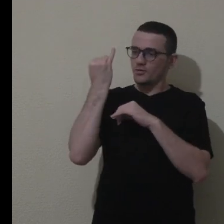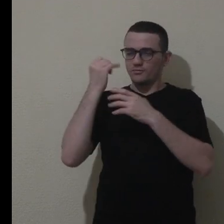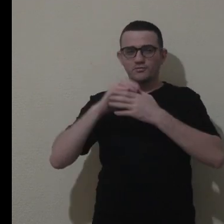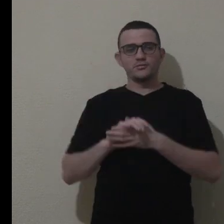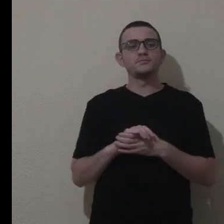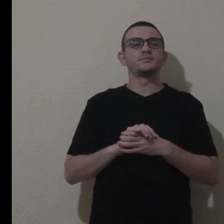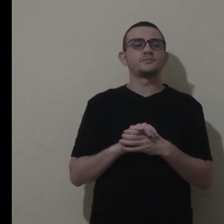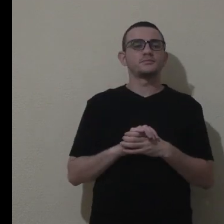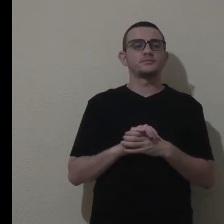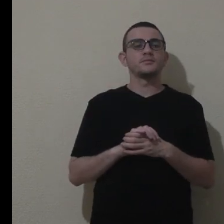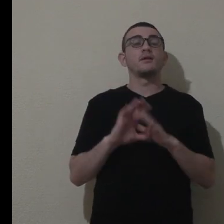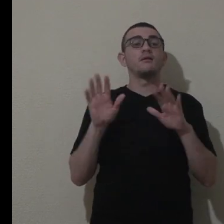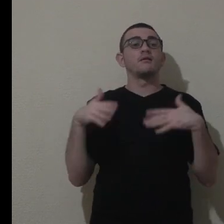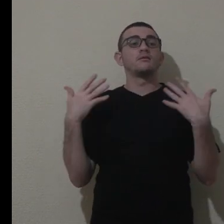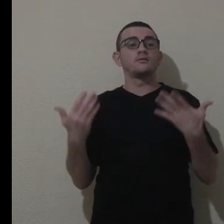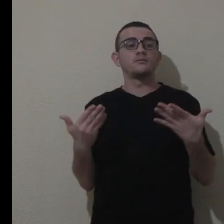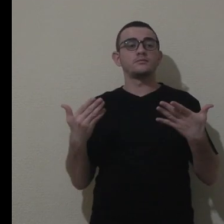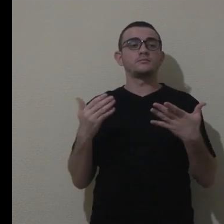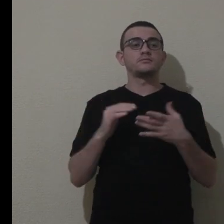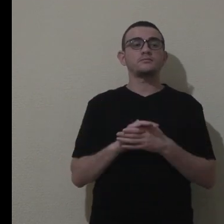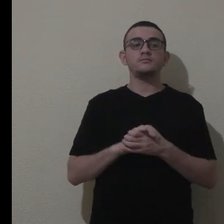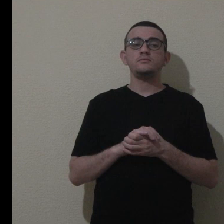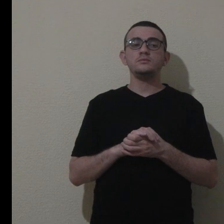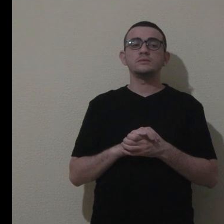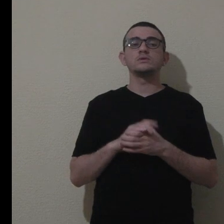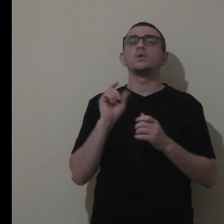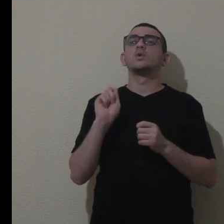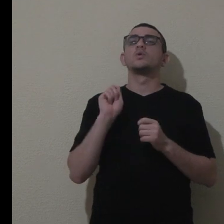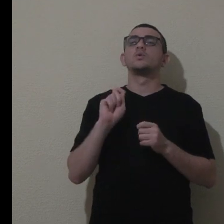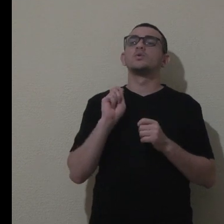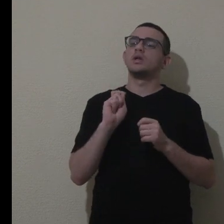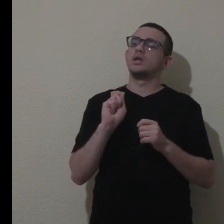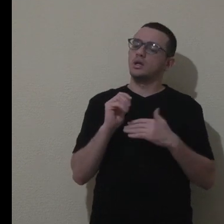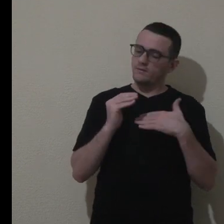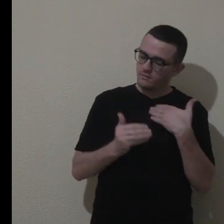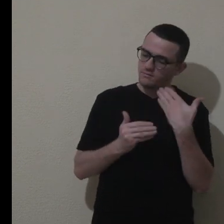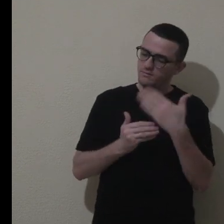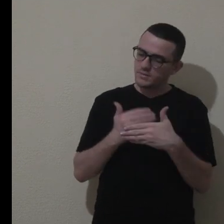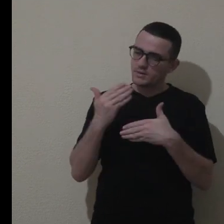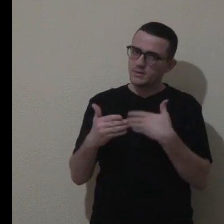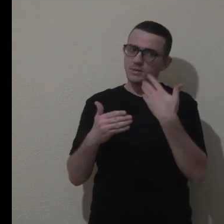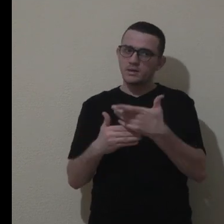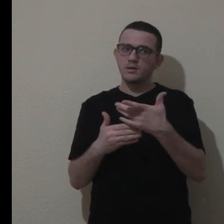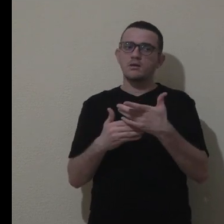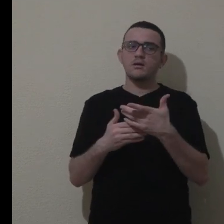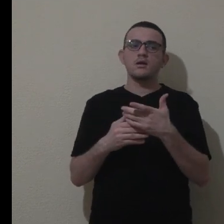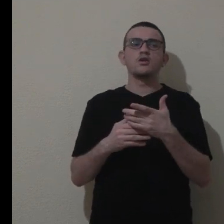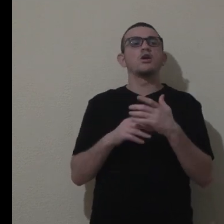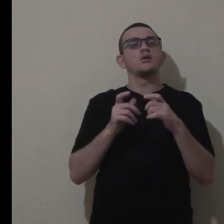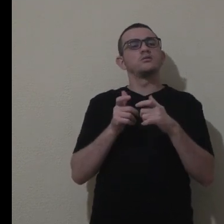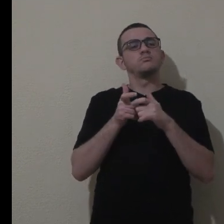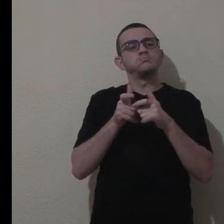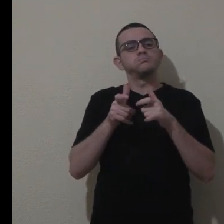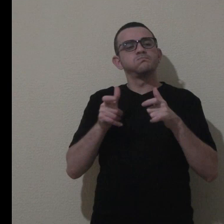elemento importante, tá? Então, que vai se desenvolver, digamos, de uma